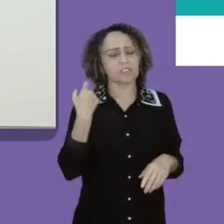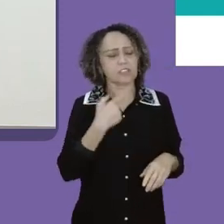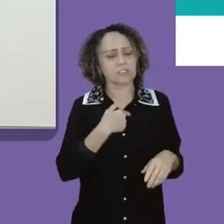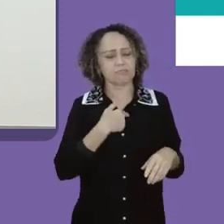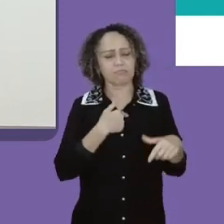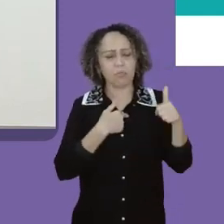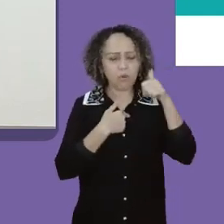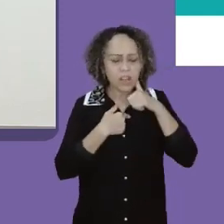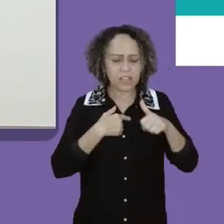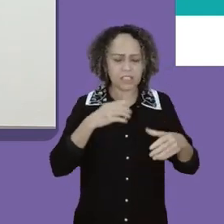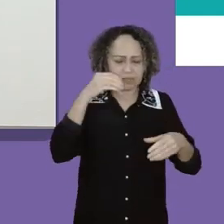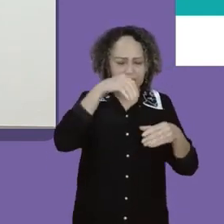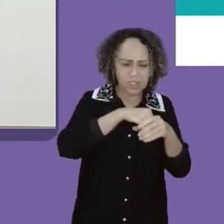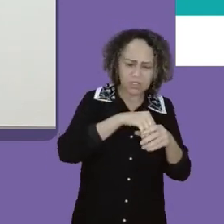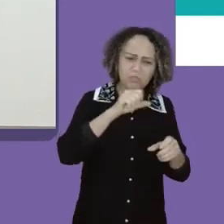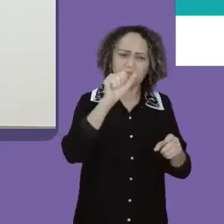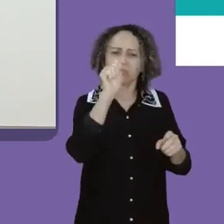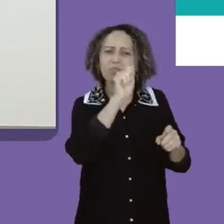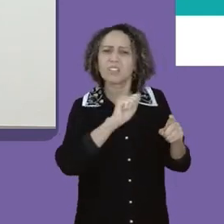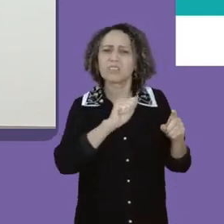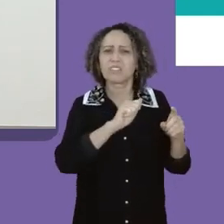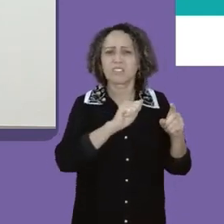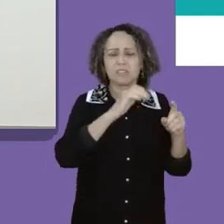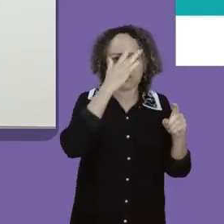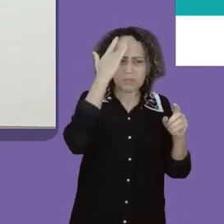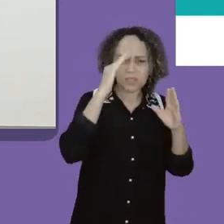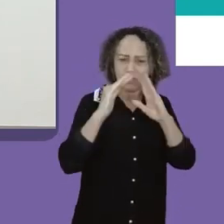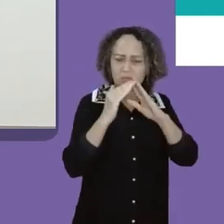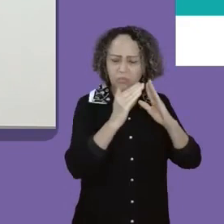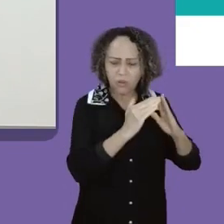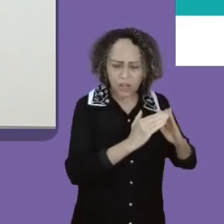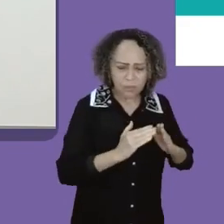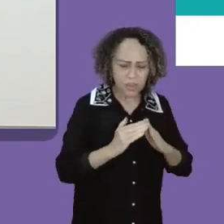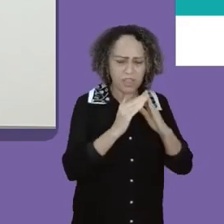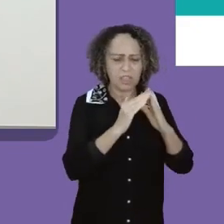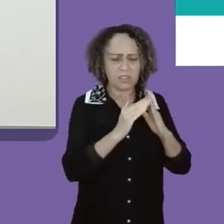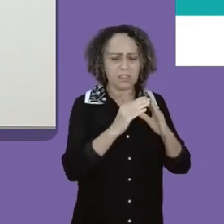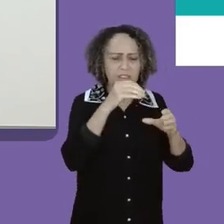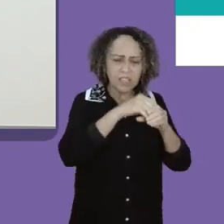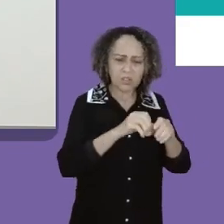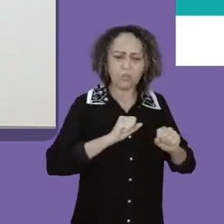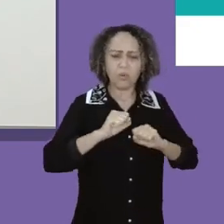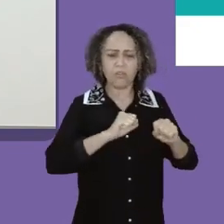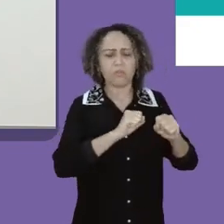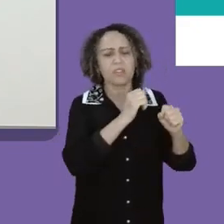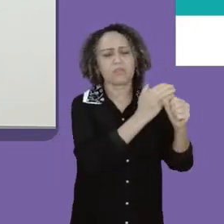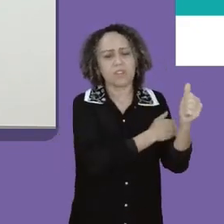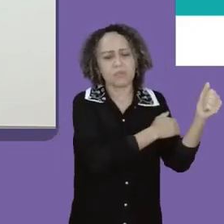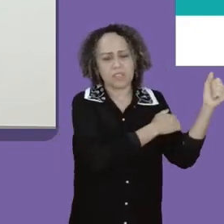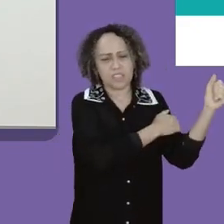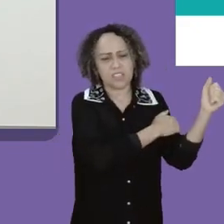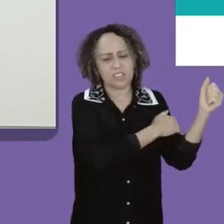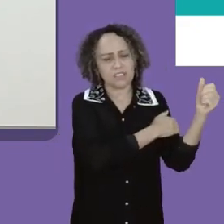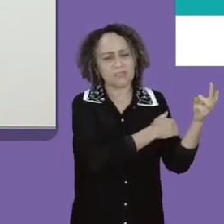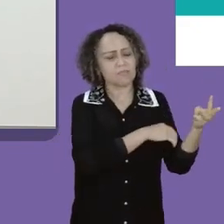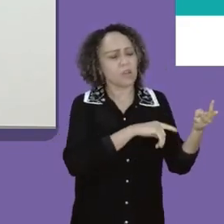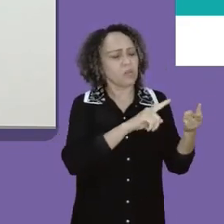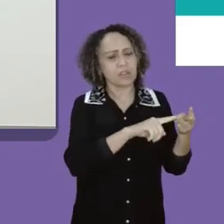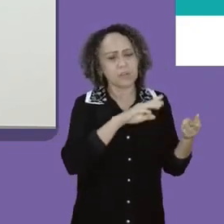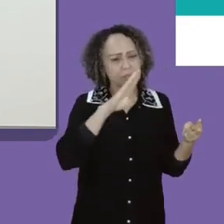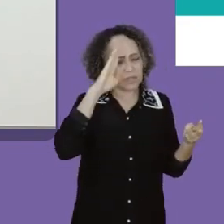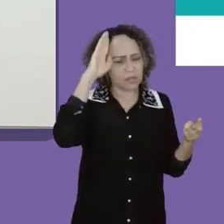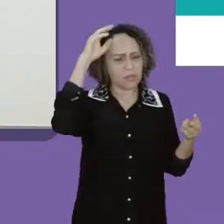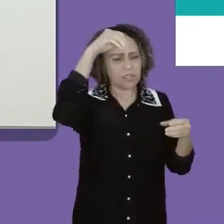numa associação de morador, no movimento feminista, principalmente no Partido dos Trabalhadores e